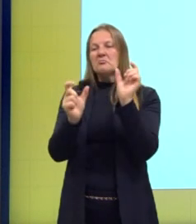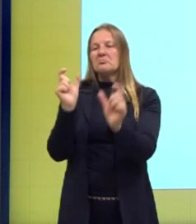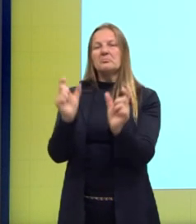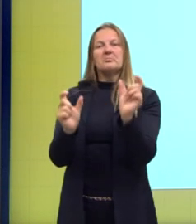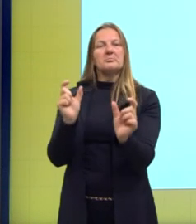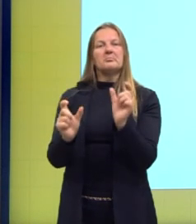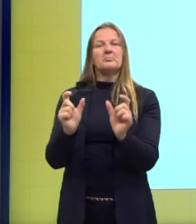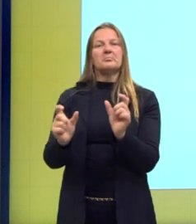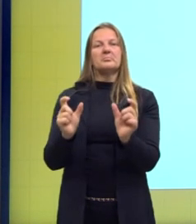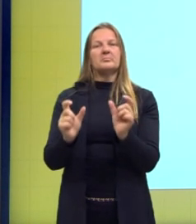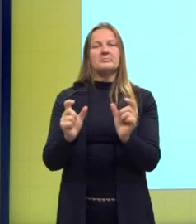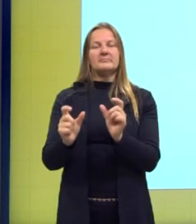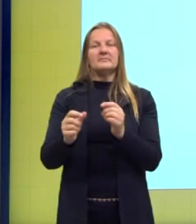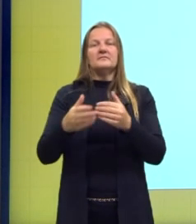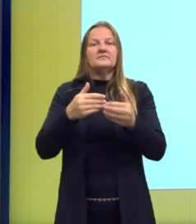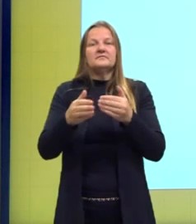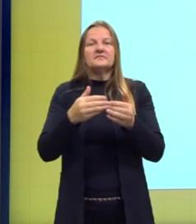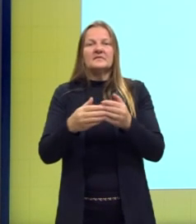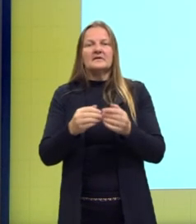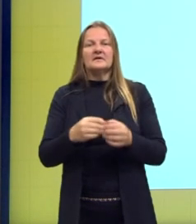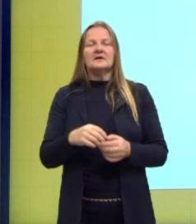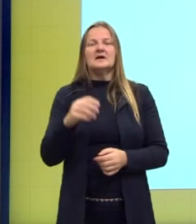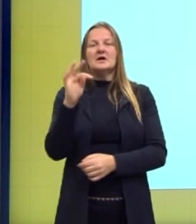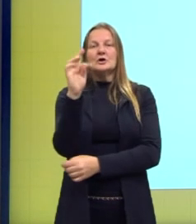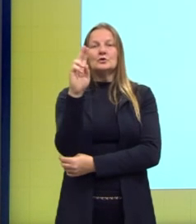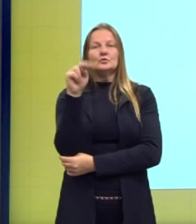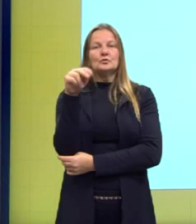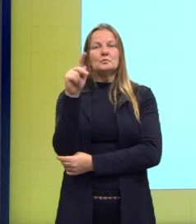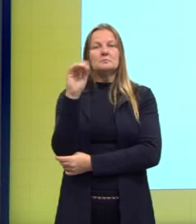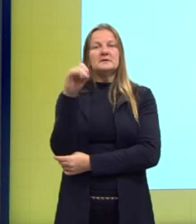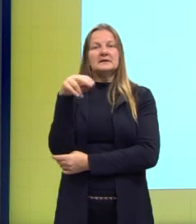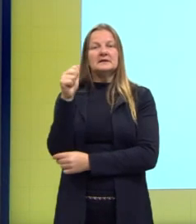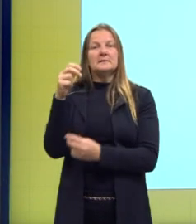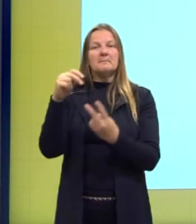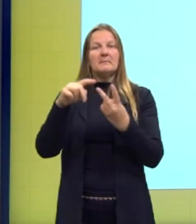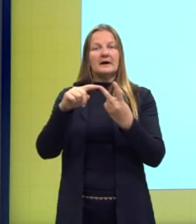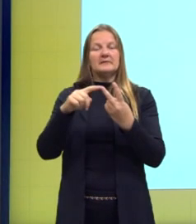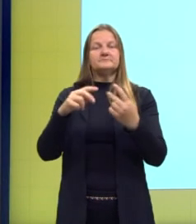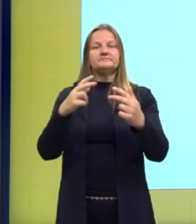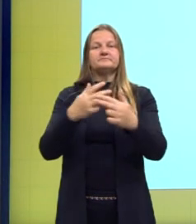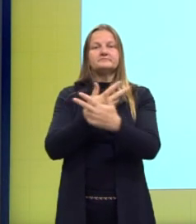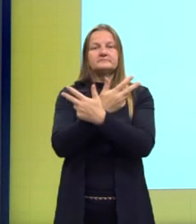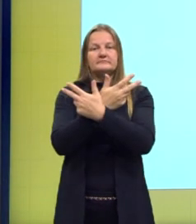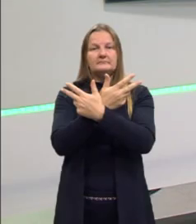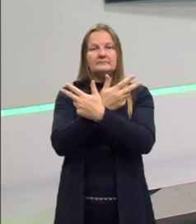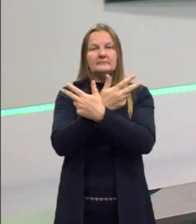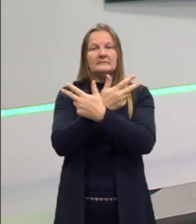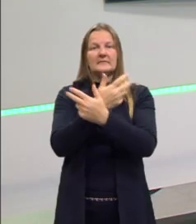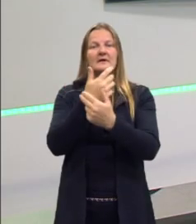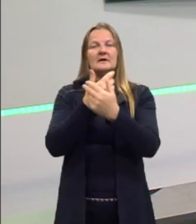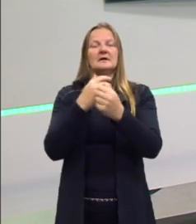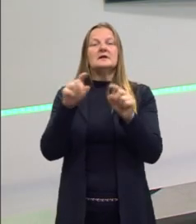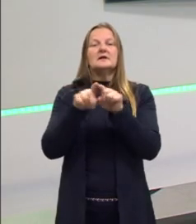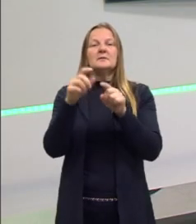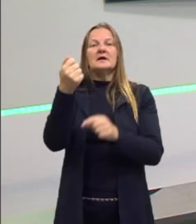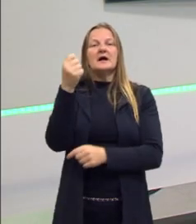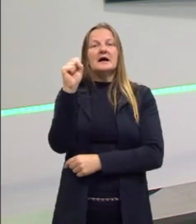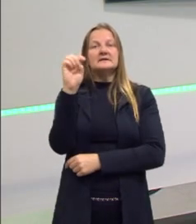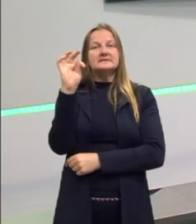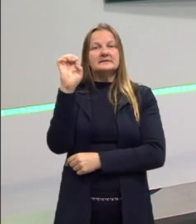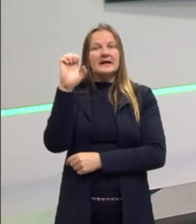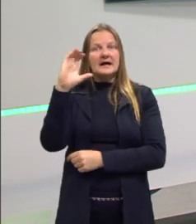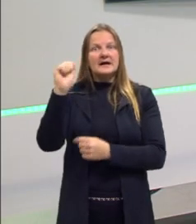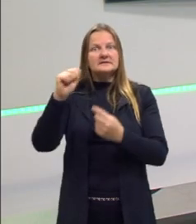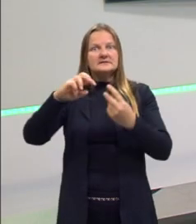povos tão díspares quanto os Tupinambás e os astecas né dizendo então que esses vários povos muito diferentes